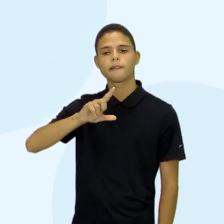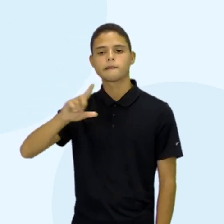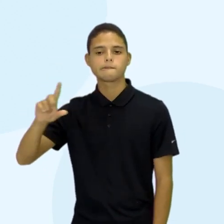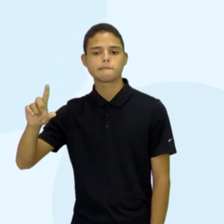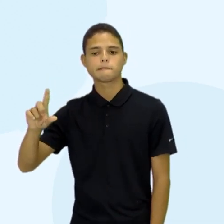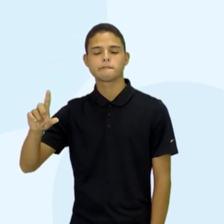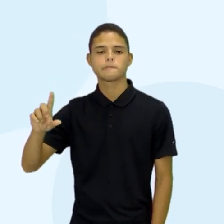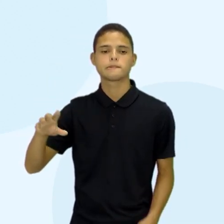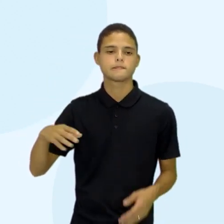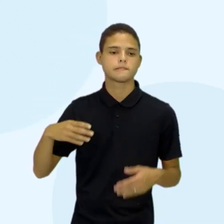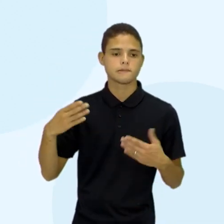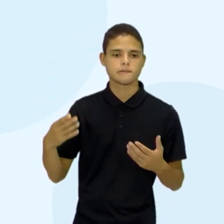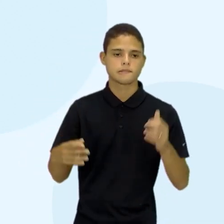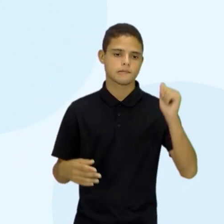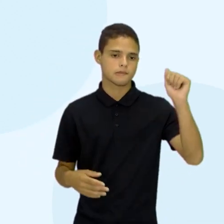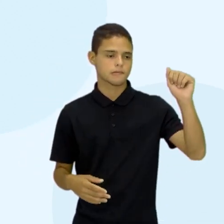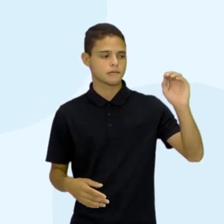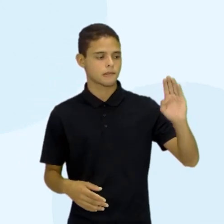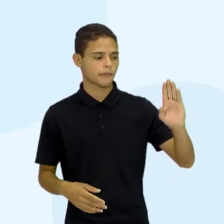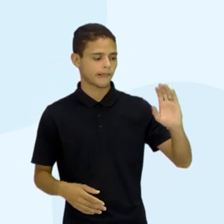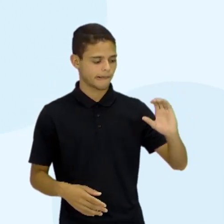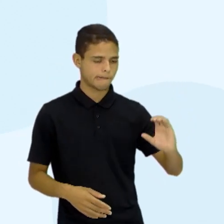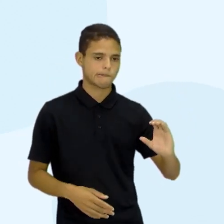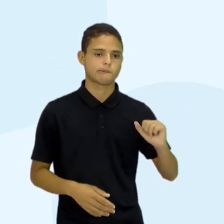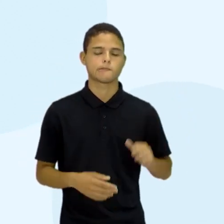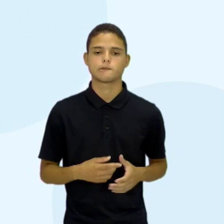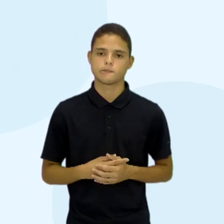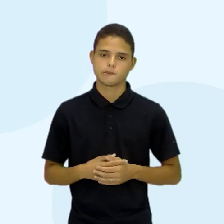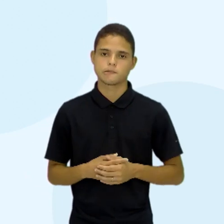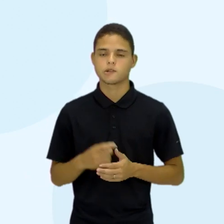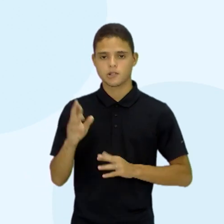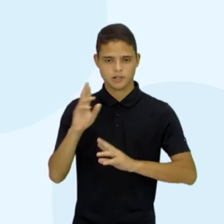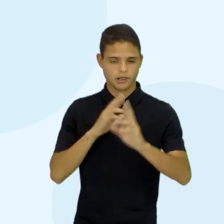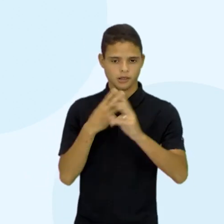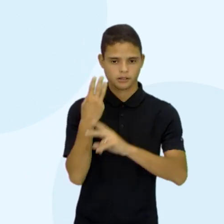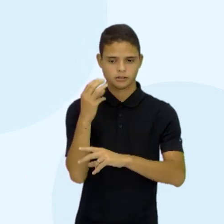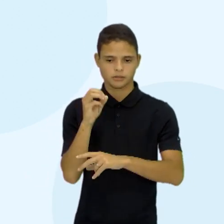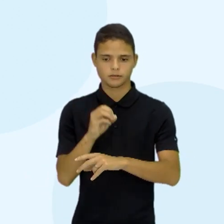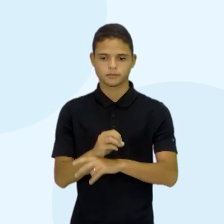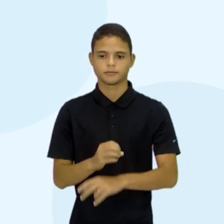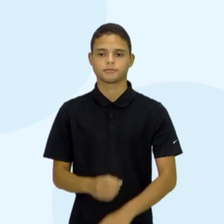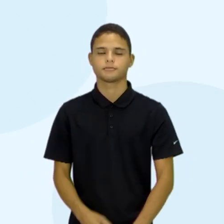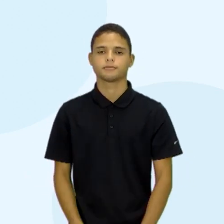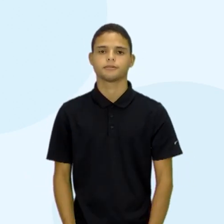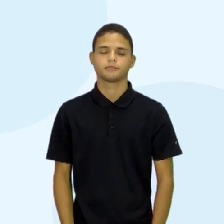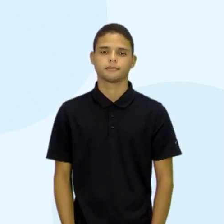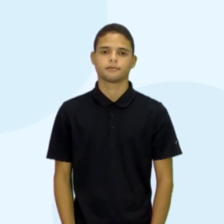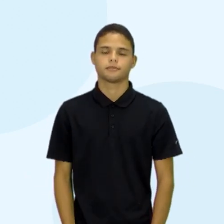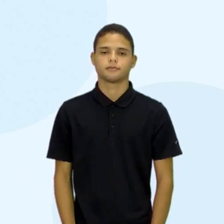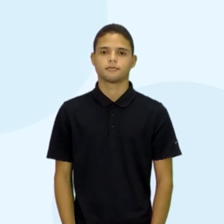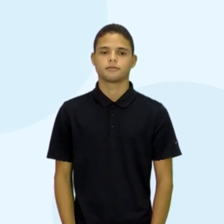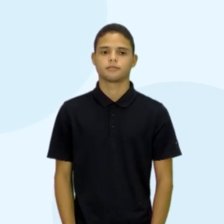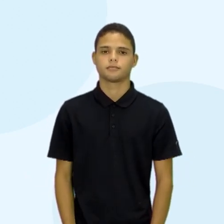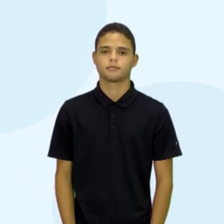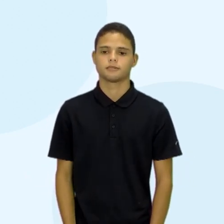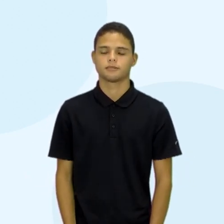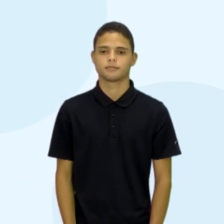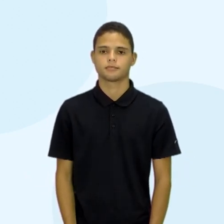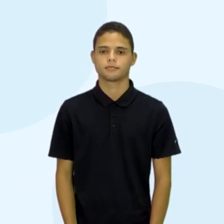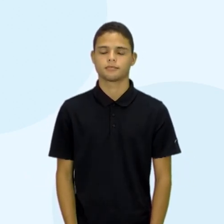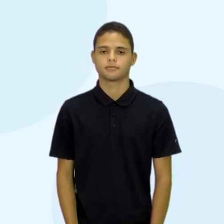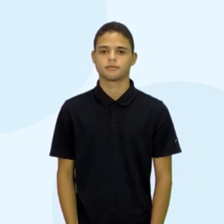Leste alternativa a b e c respondendo em 30 segundos já está quase